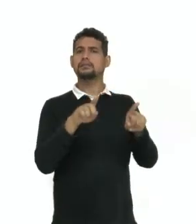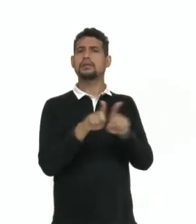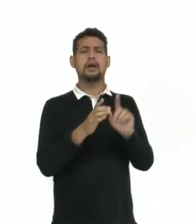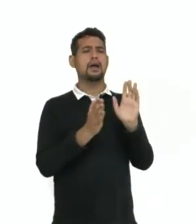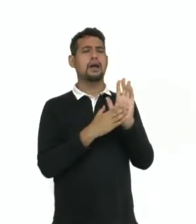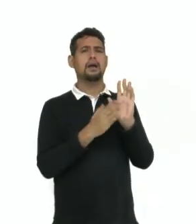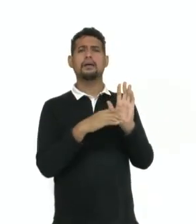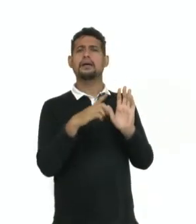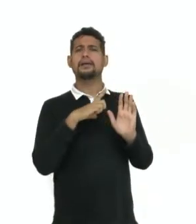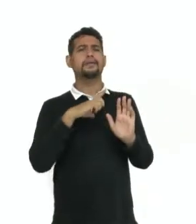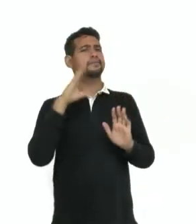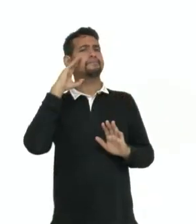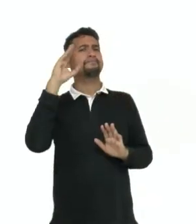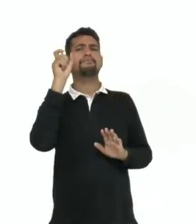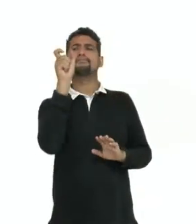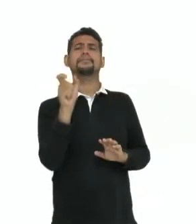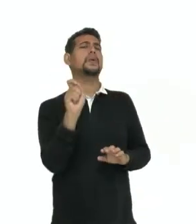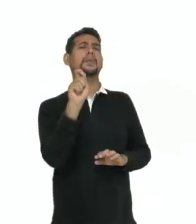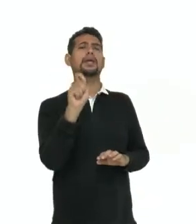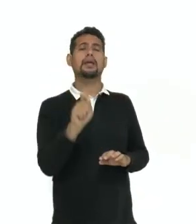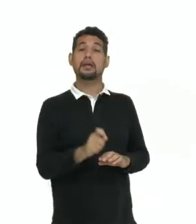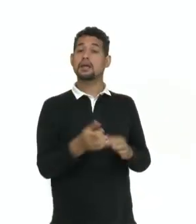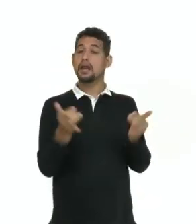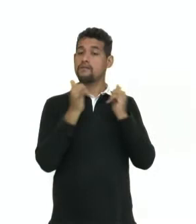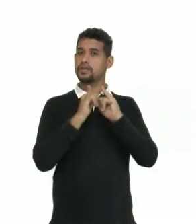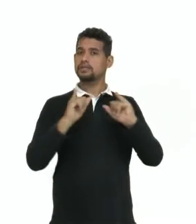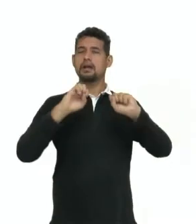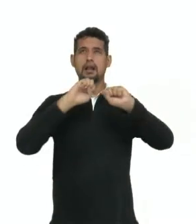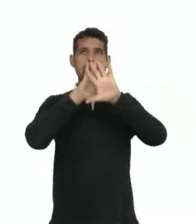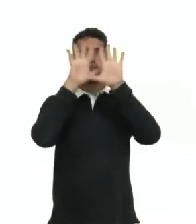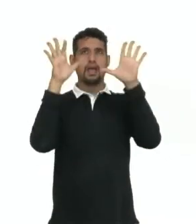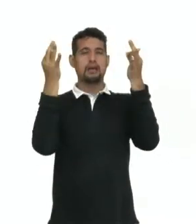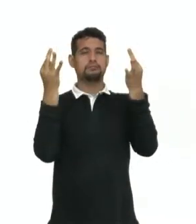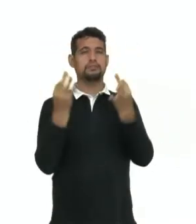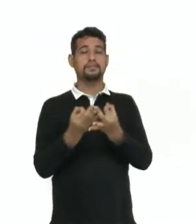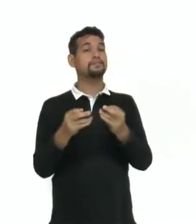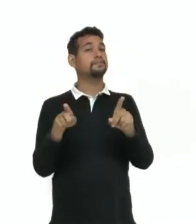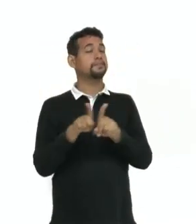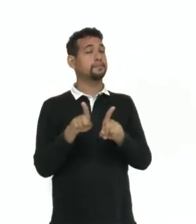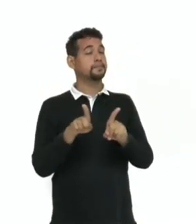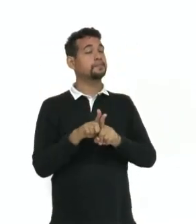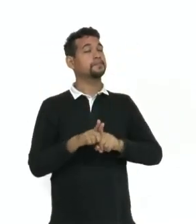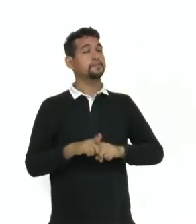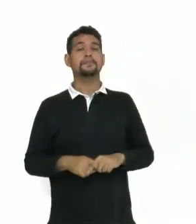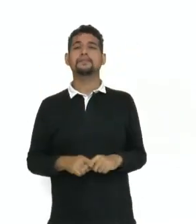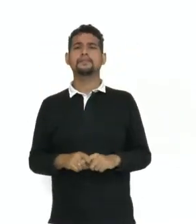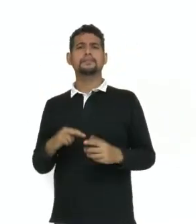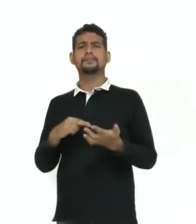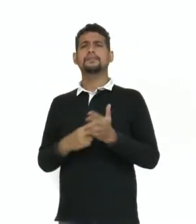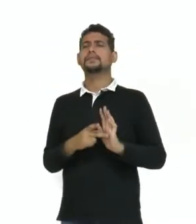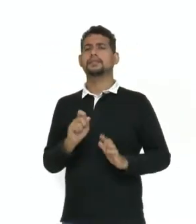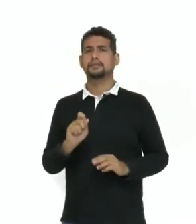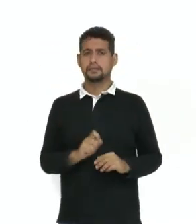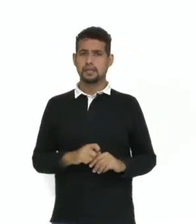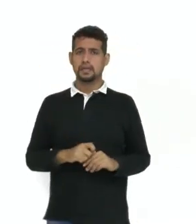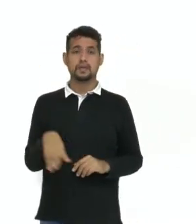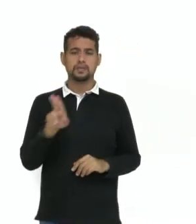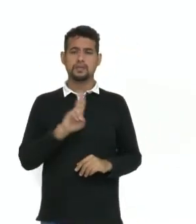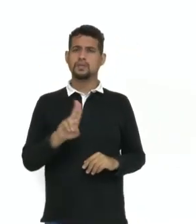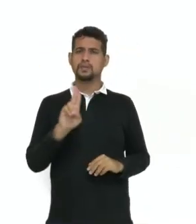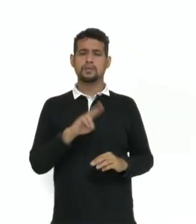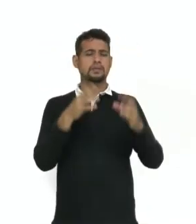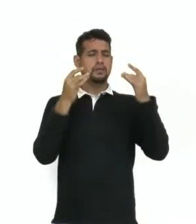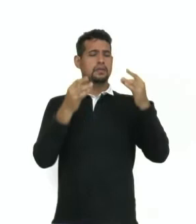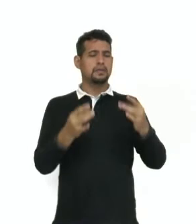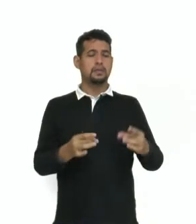campanha tem como principal característica a mensagem clara, objetiva e inquestionável de que a adoção das medidas